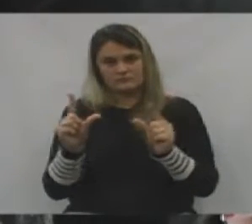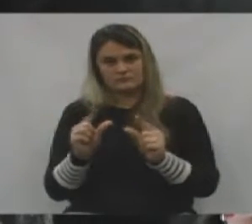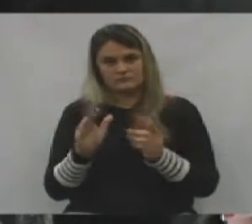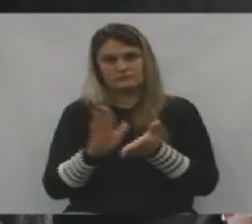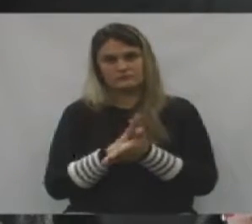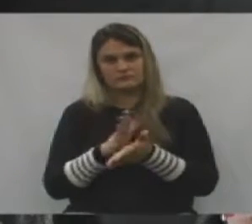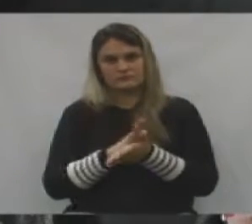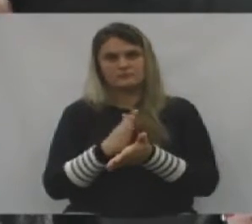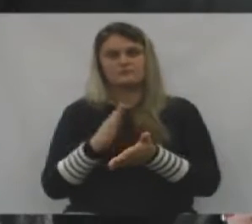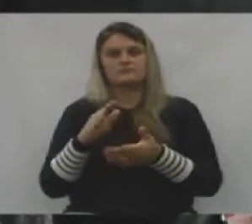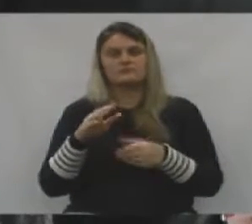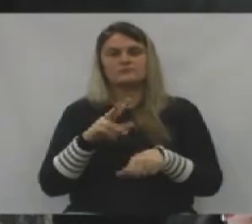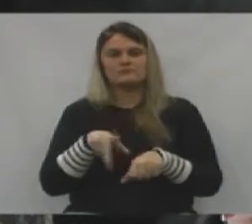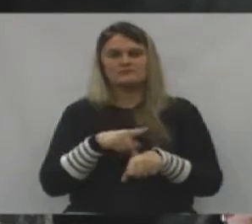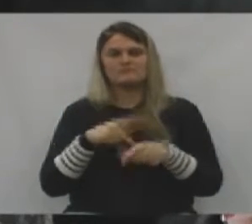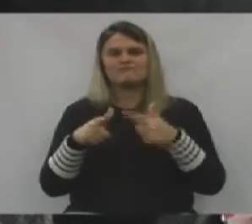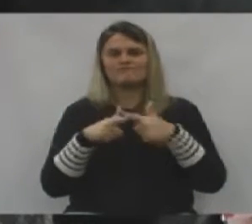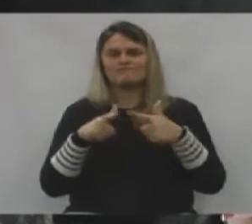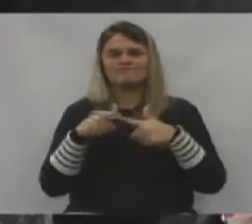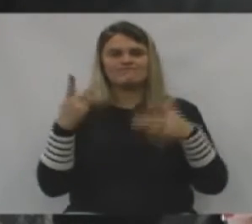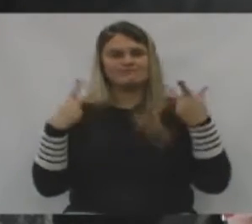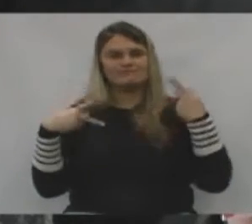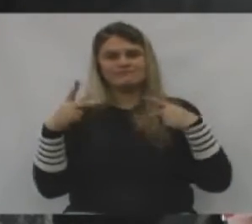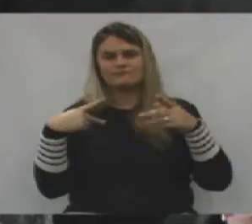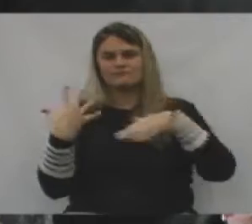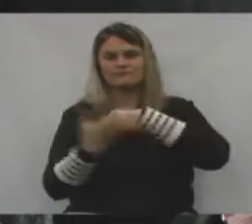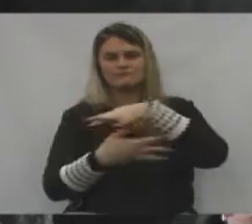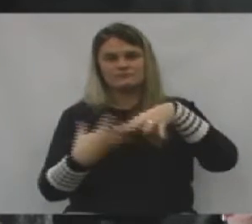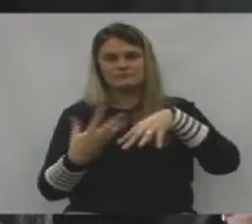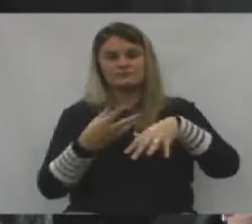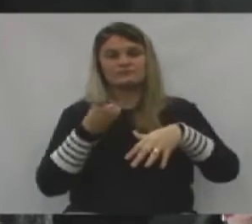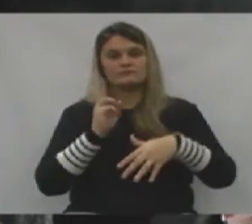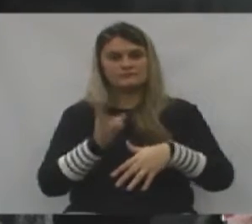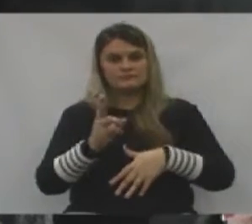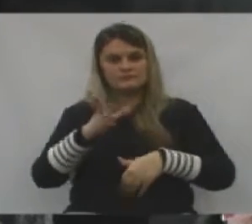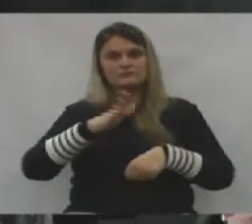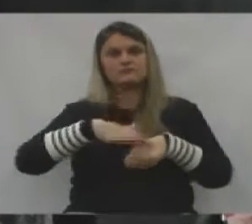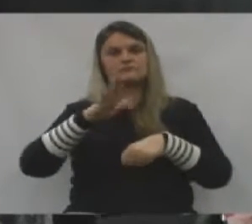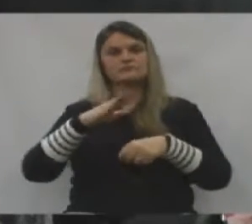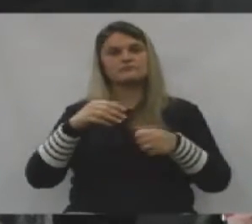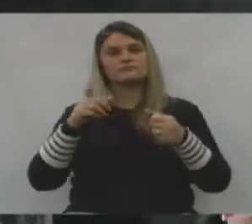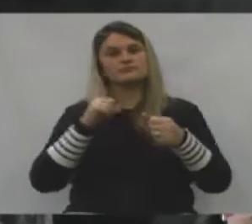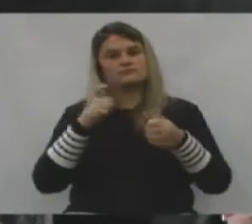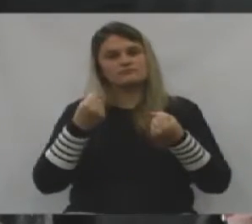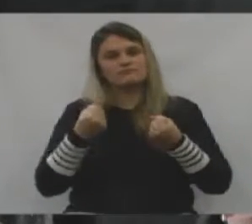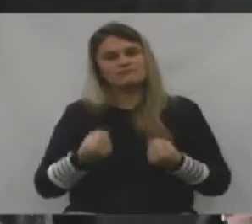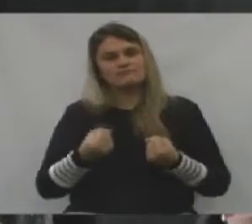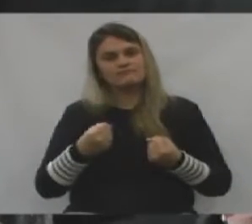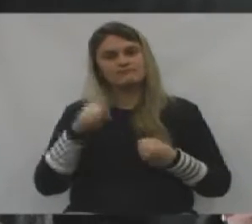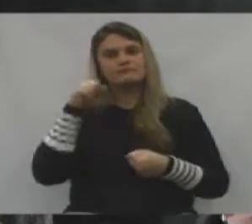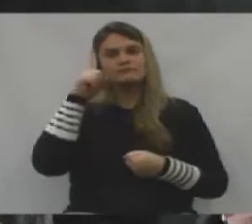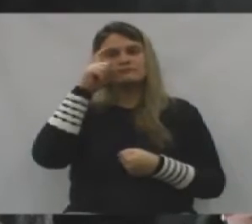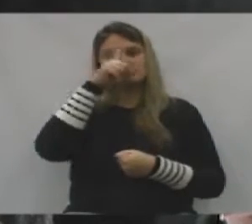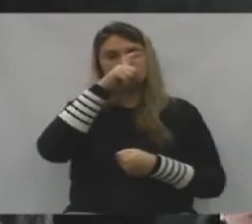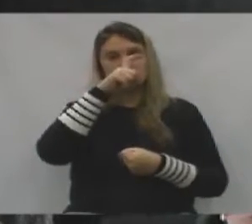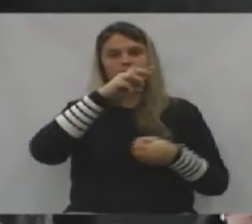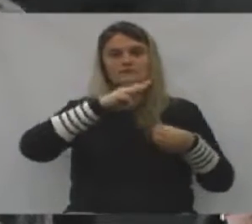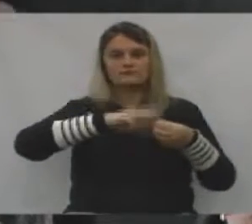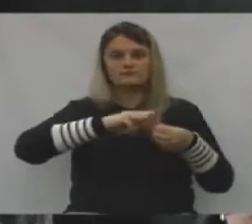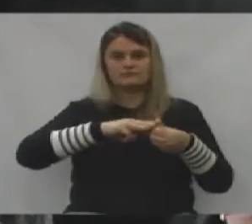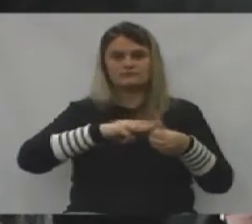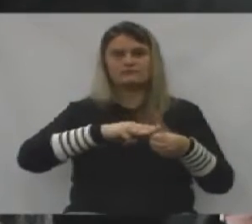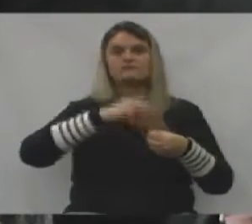país, o caos político que se implanta no país, cada vez mais pesa aos municípios,